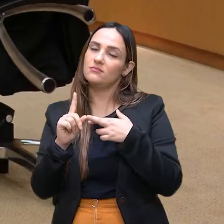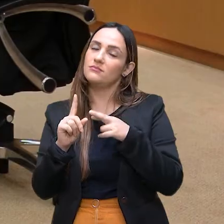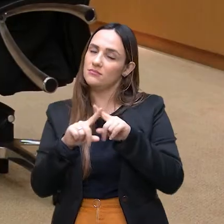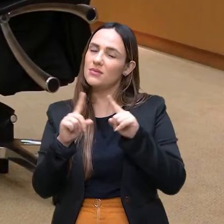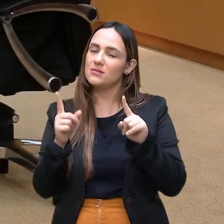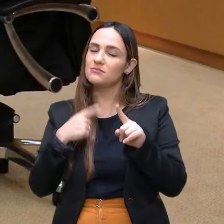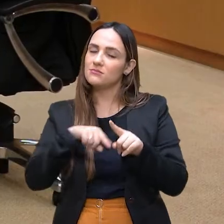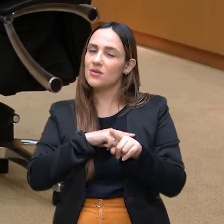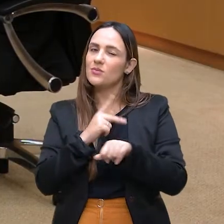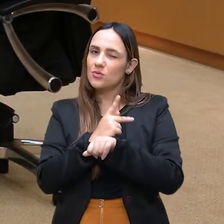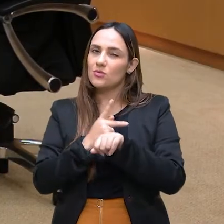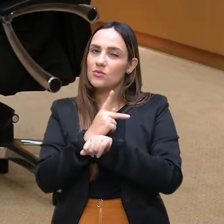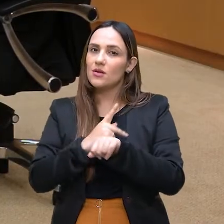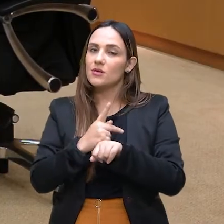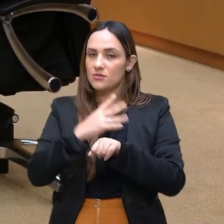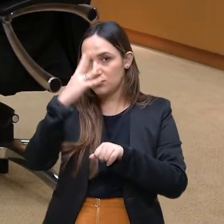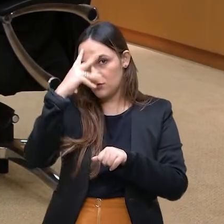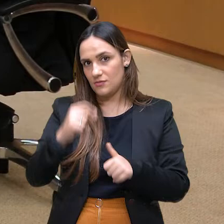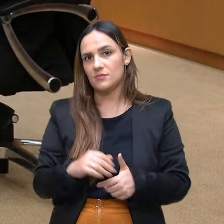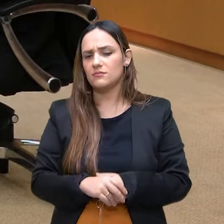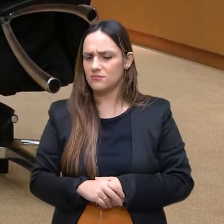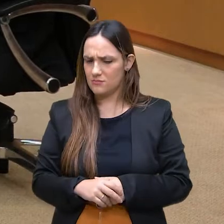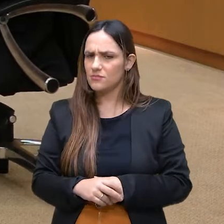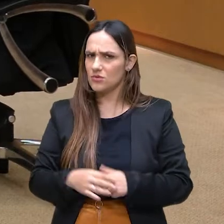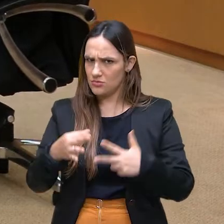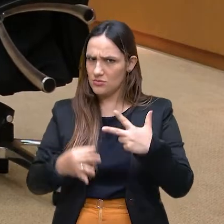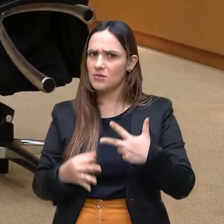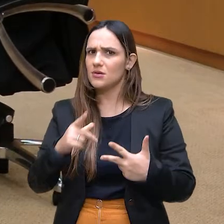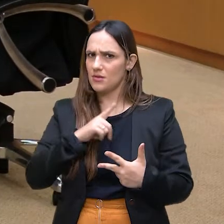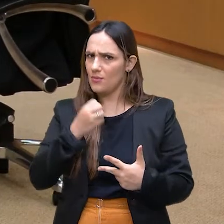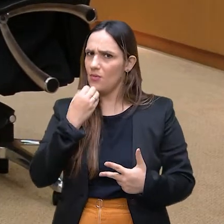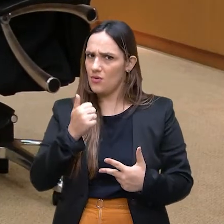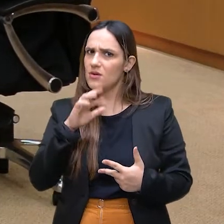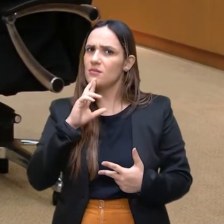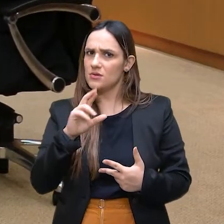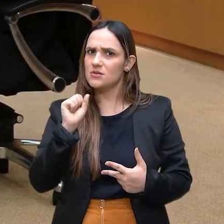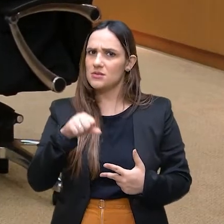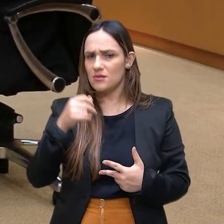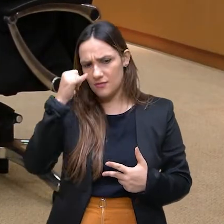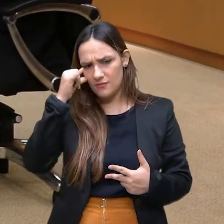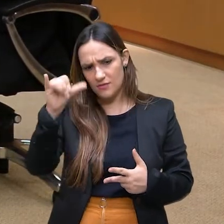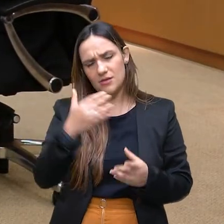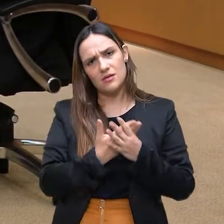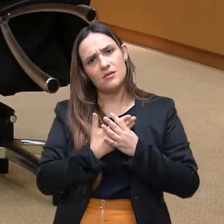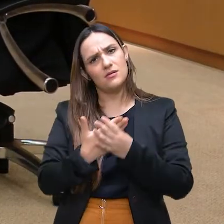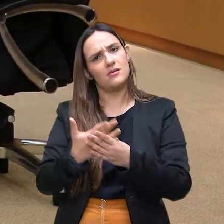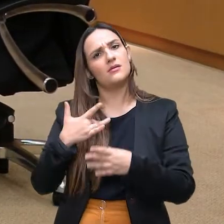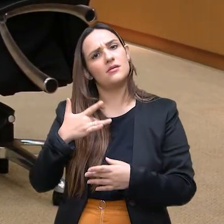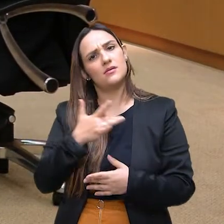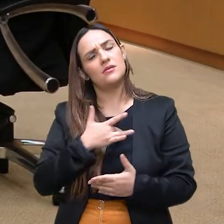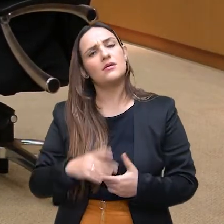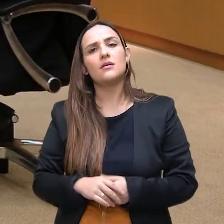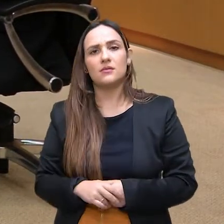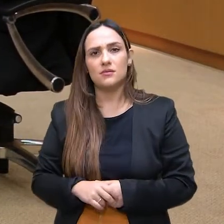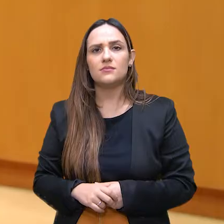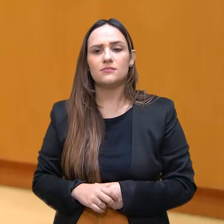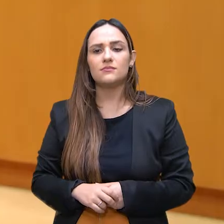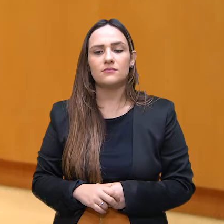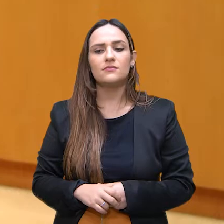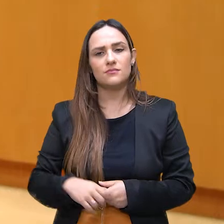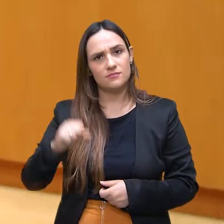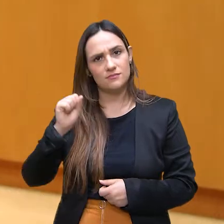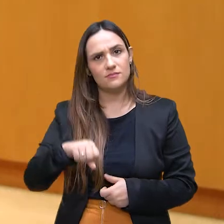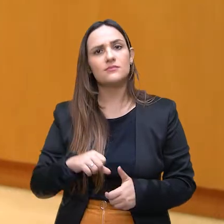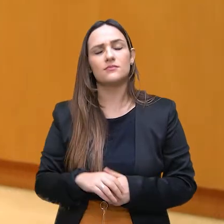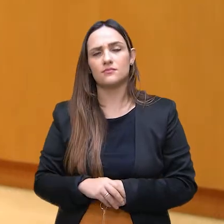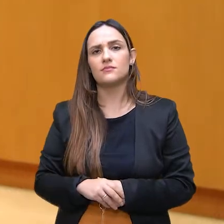resolver. Como é bom saber que o Poder Judiciário tem respostas, né, para tentar barrar a judicialização da saúde, né, desembargador? É